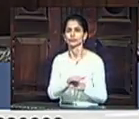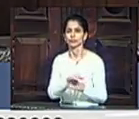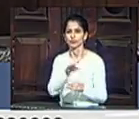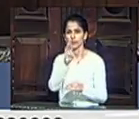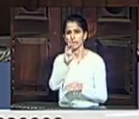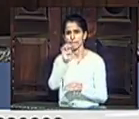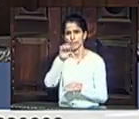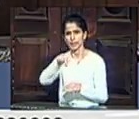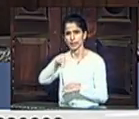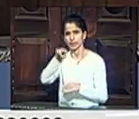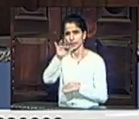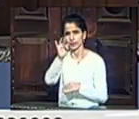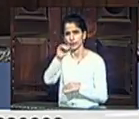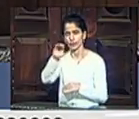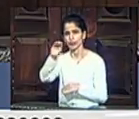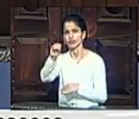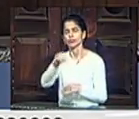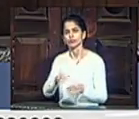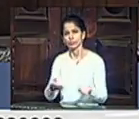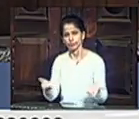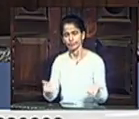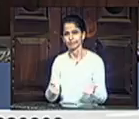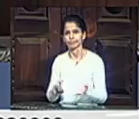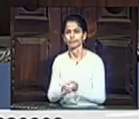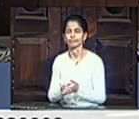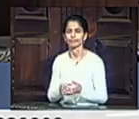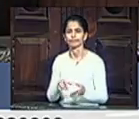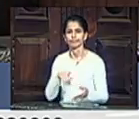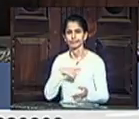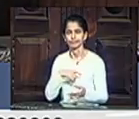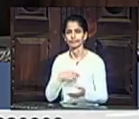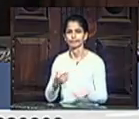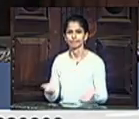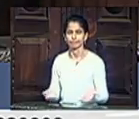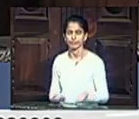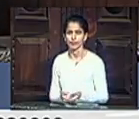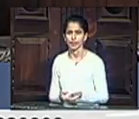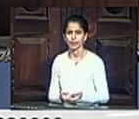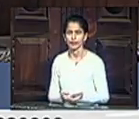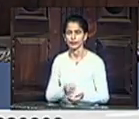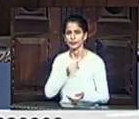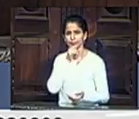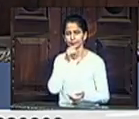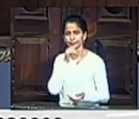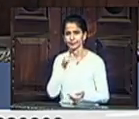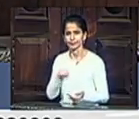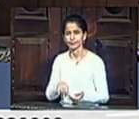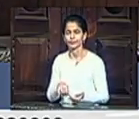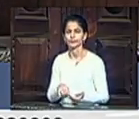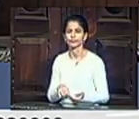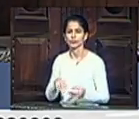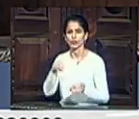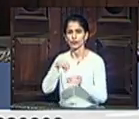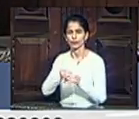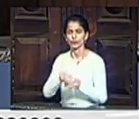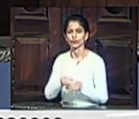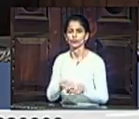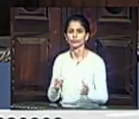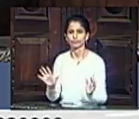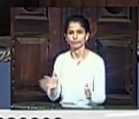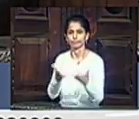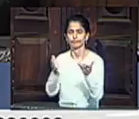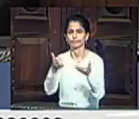precisam de incentivo para florescer. Eu, por exemplo, tenho muito orgulho de ter, há 10 anos aqui, votado o